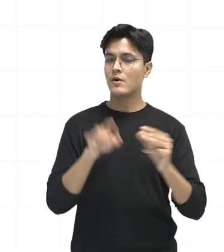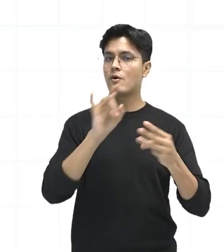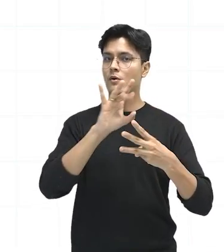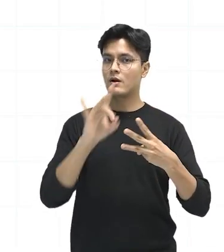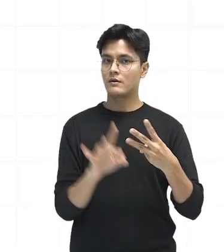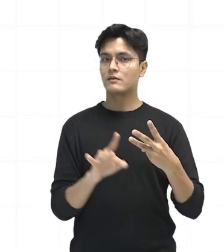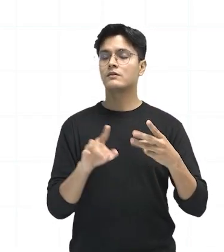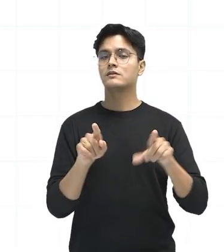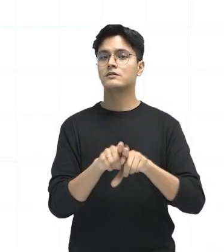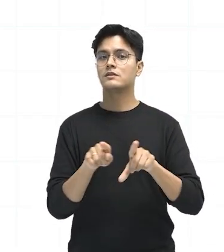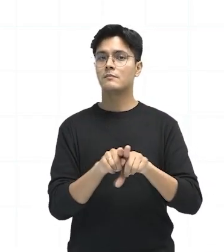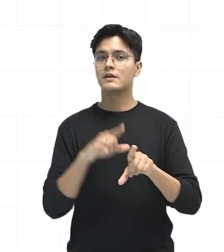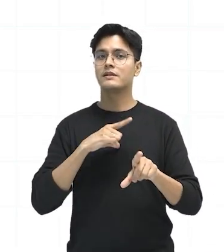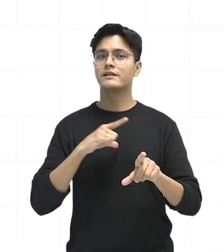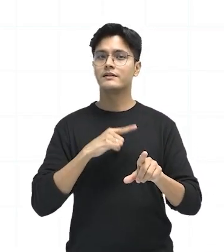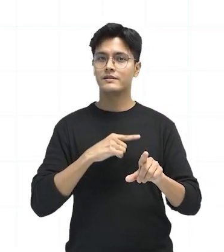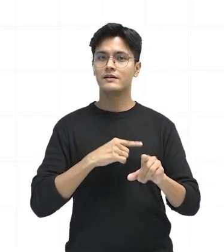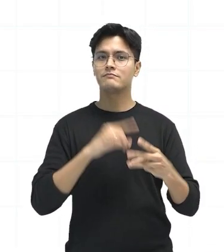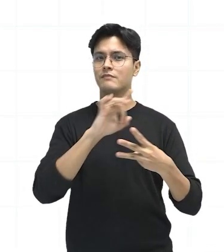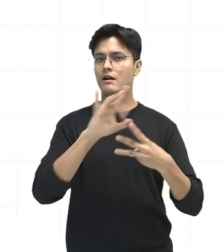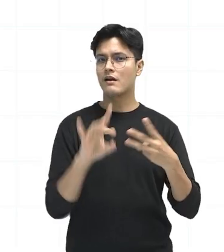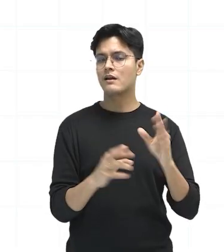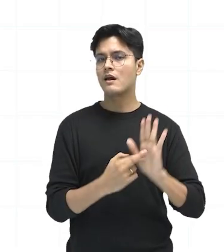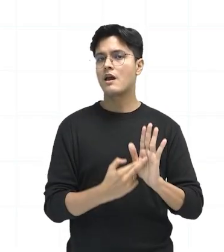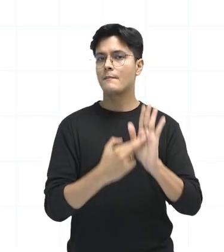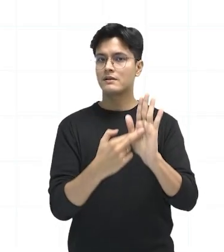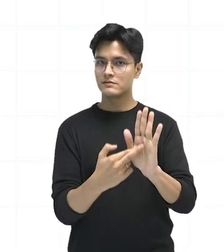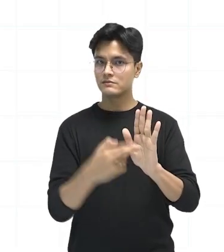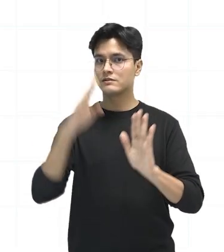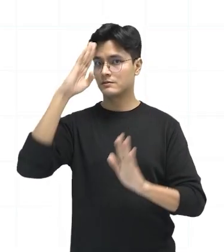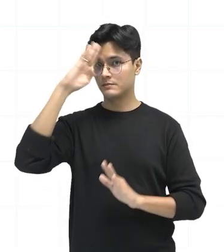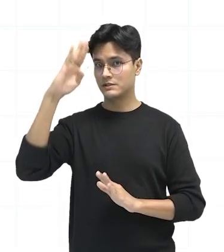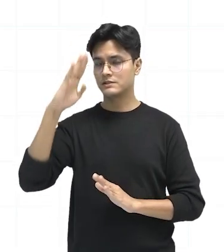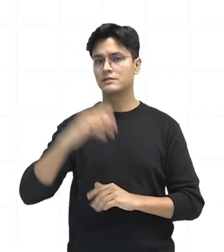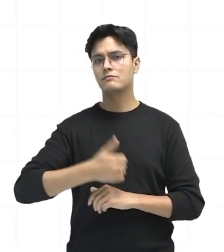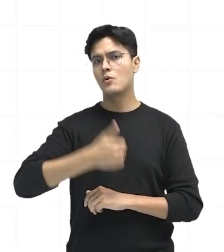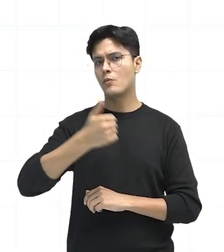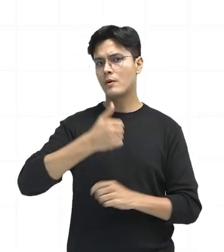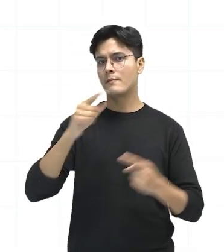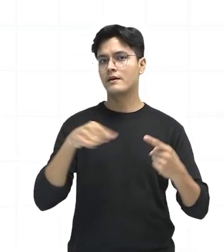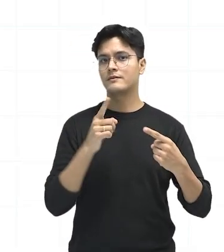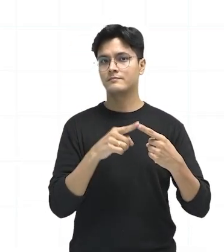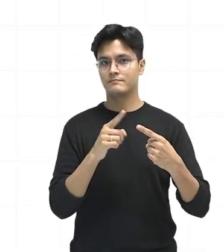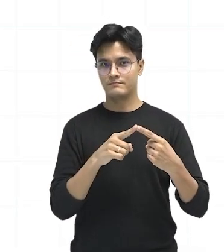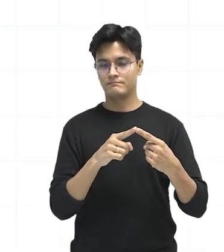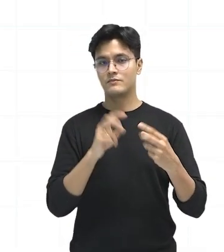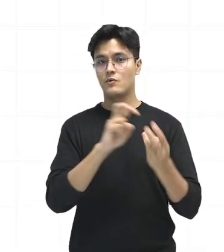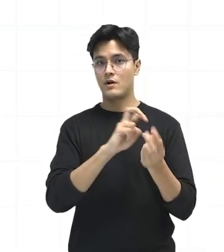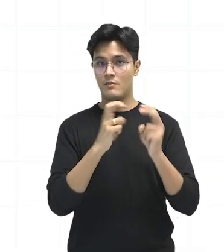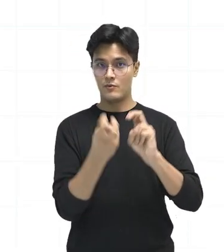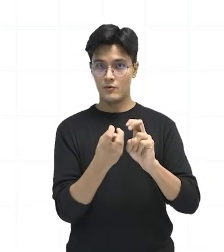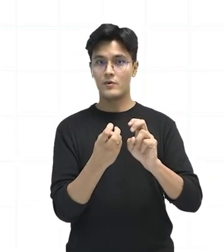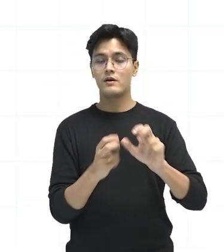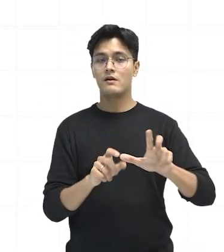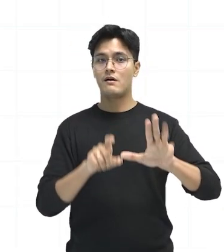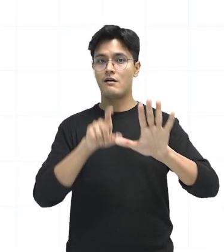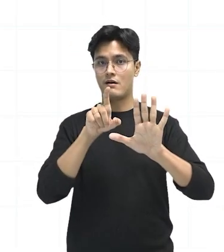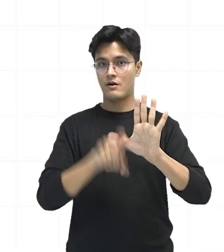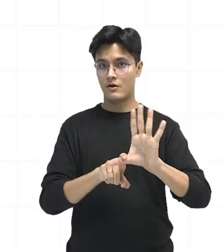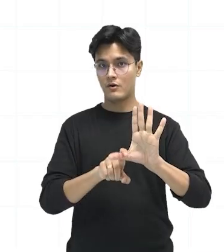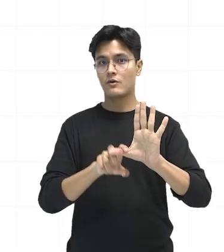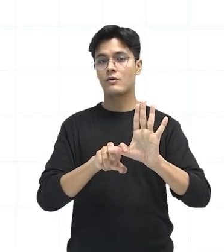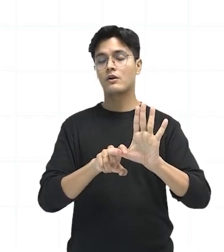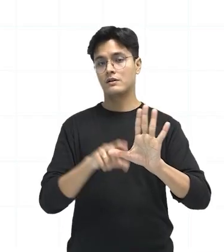e representantes notáveis. Primeiro que passou a existir foi a capoeira da Angola, onde